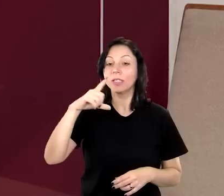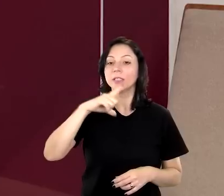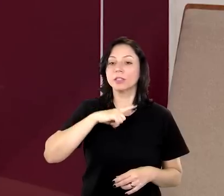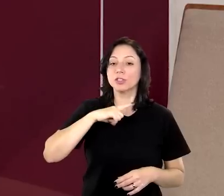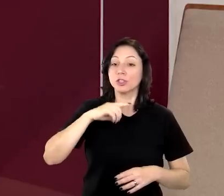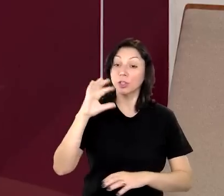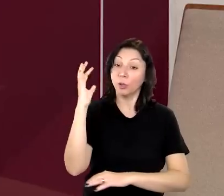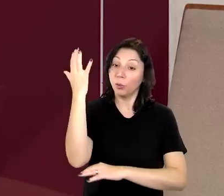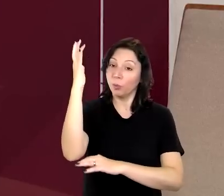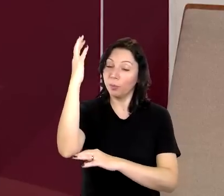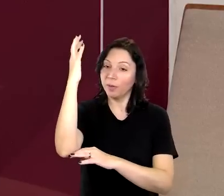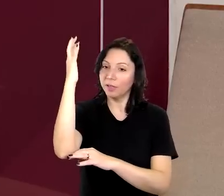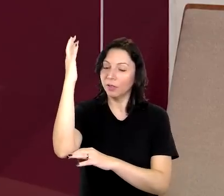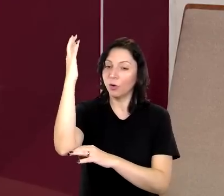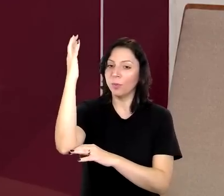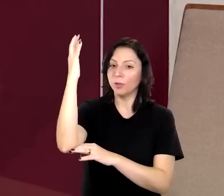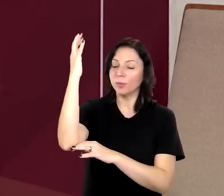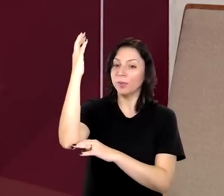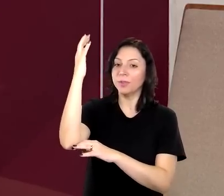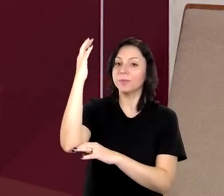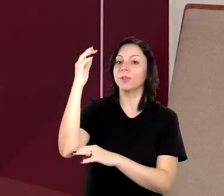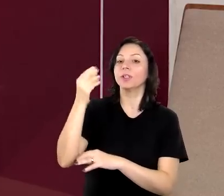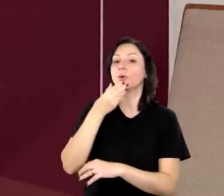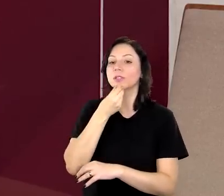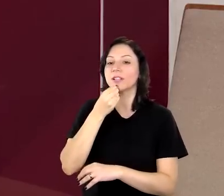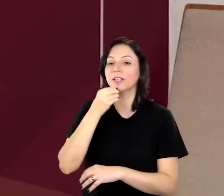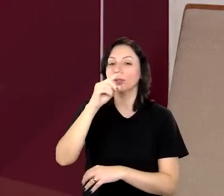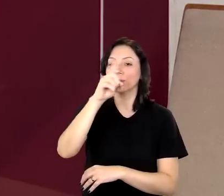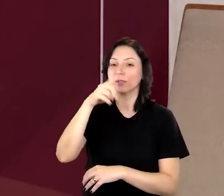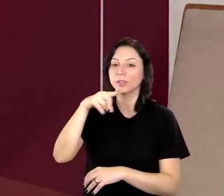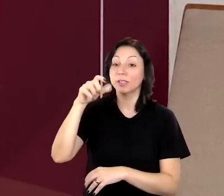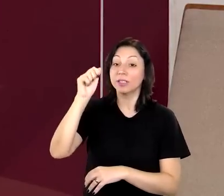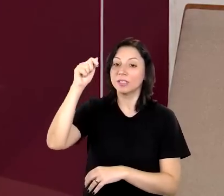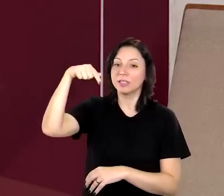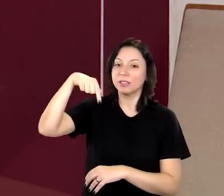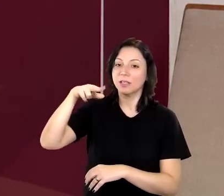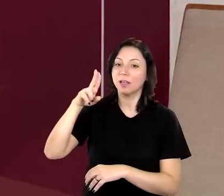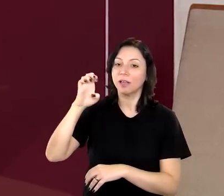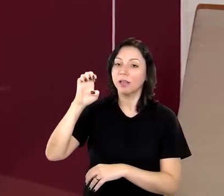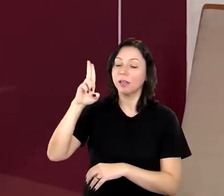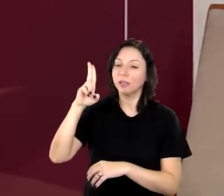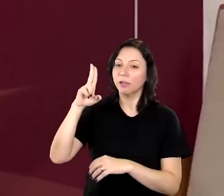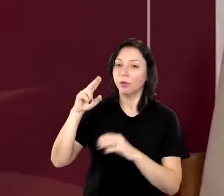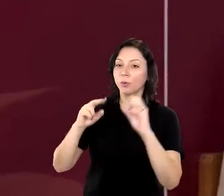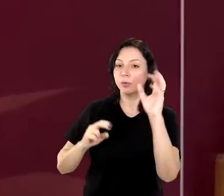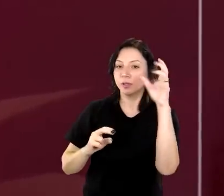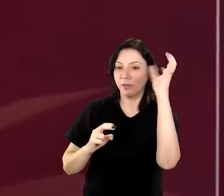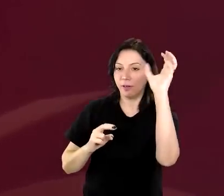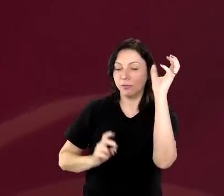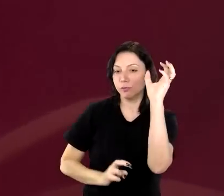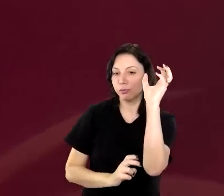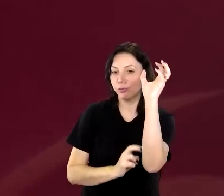morreu, mas eles foram plantando um sicômoro, né? Mas o que me impressiona